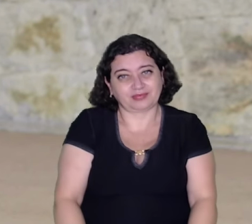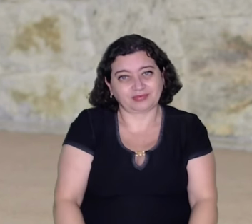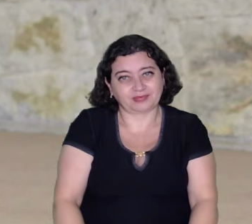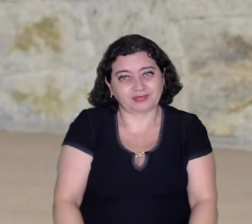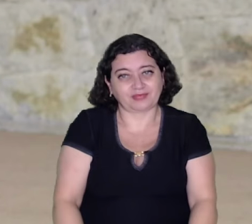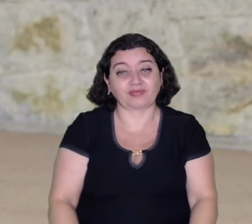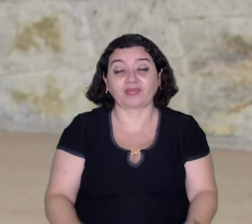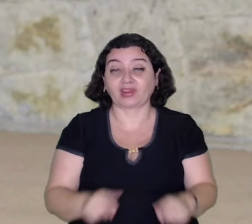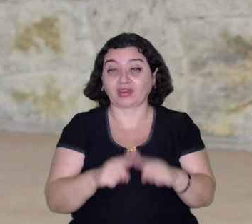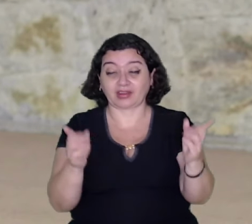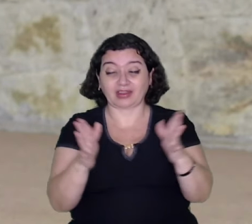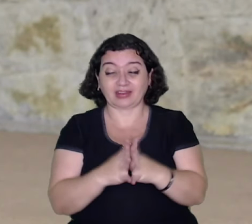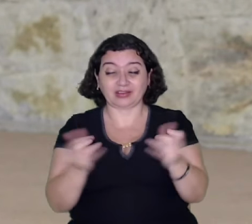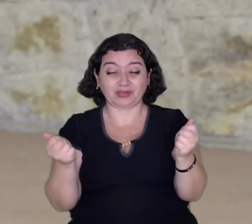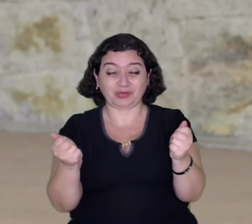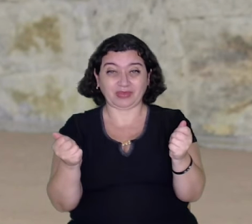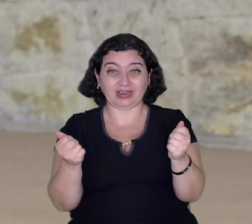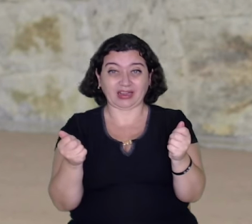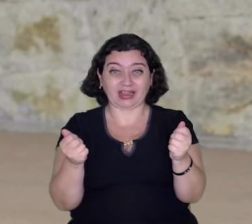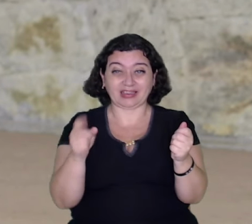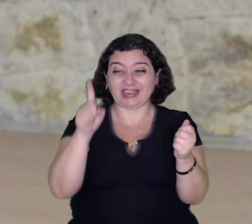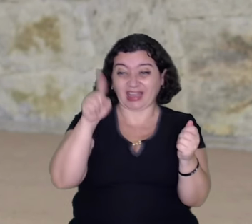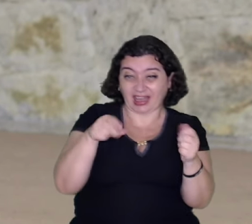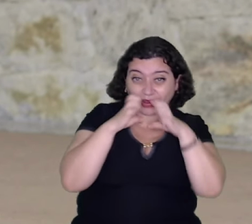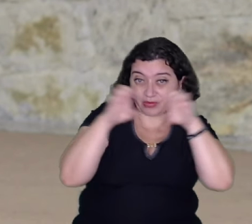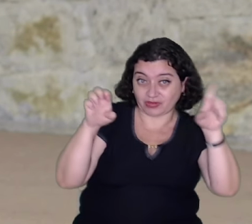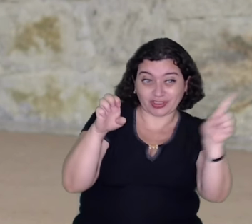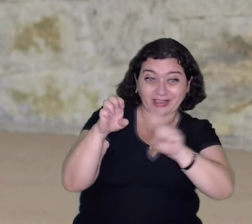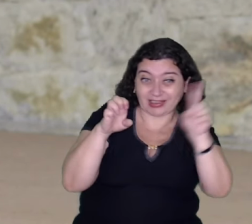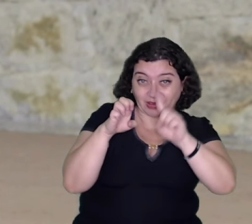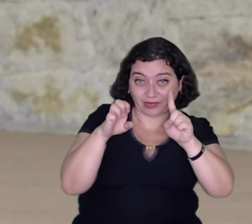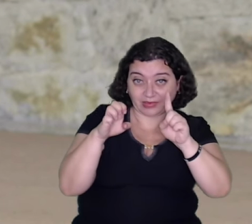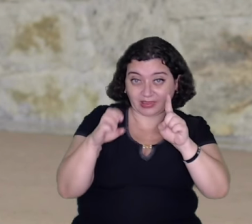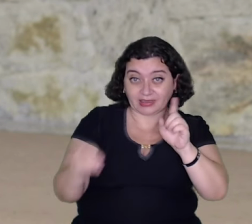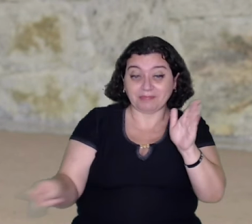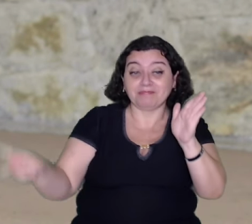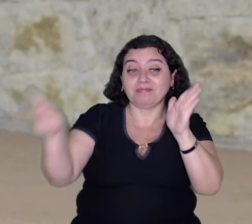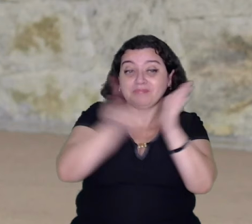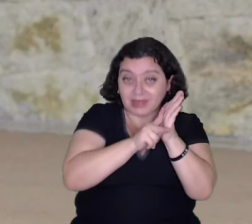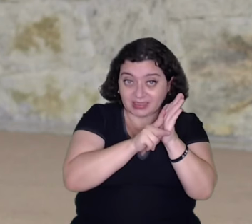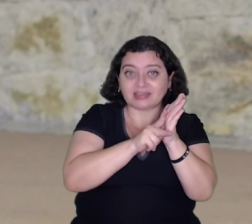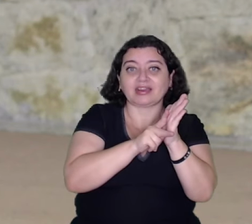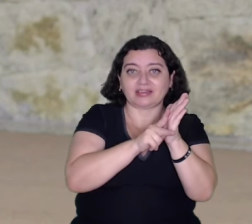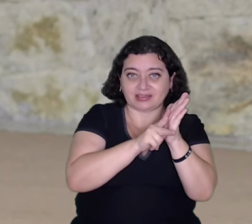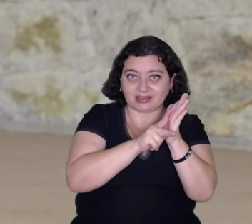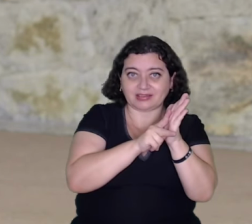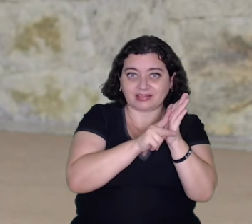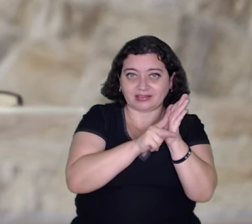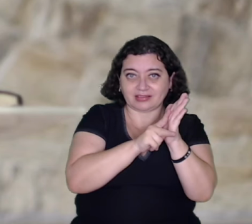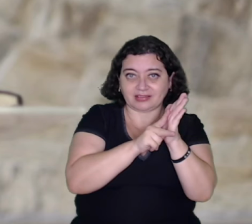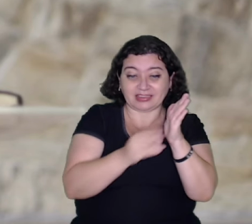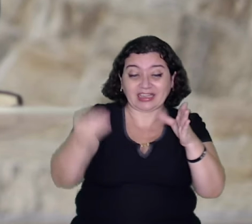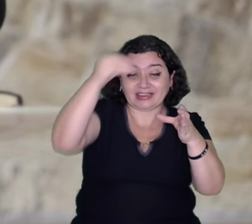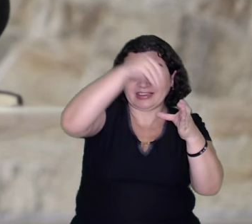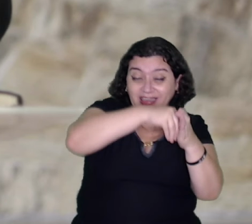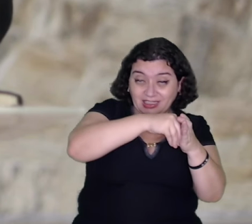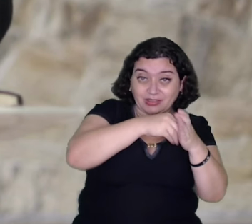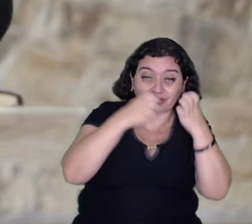Mas o milagre em si não é o Evangelho. Ele faz parte do Evangelho. O